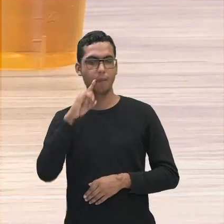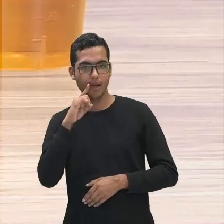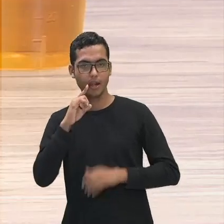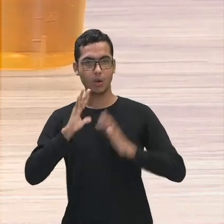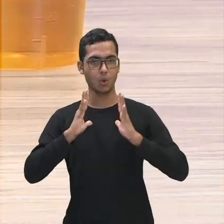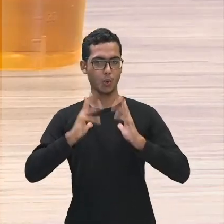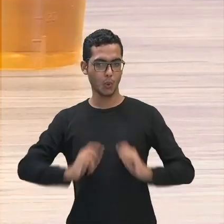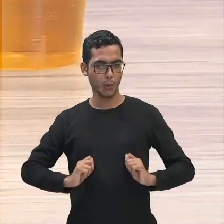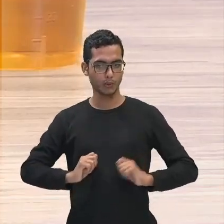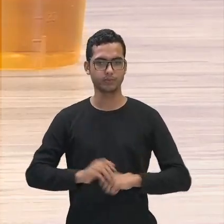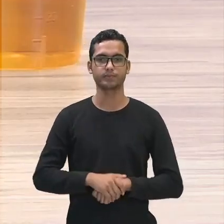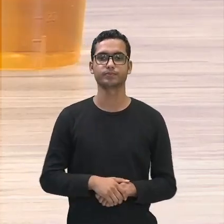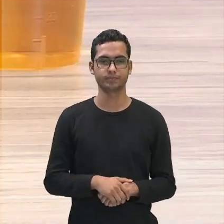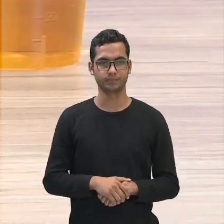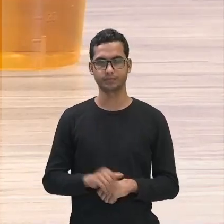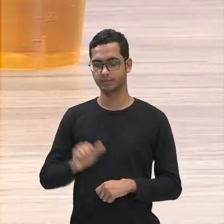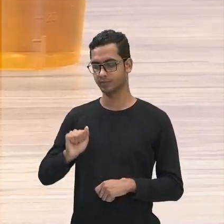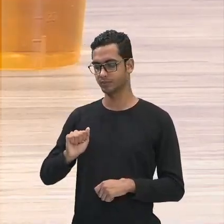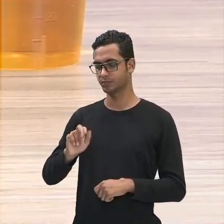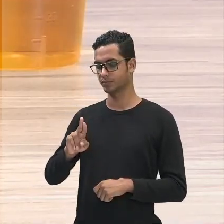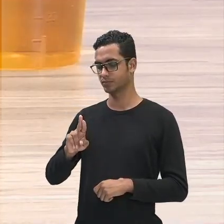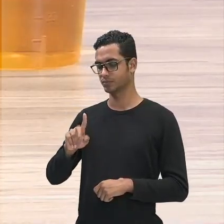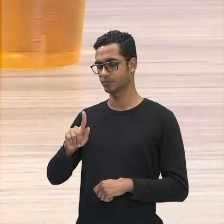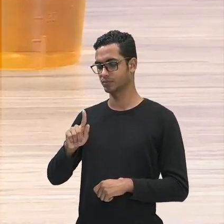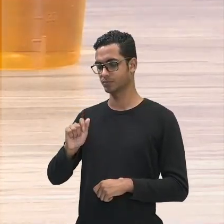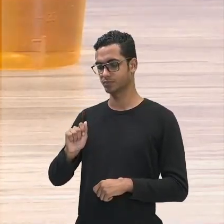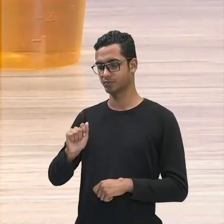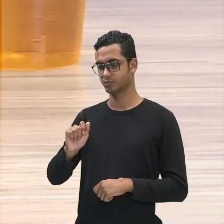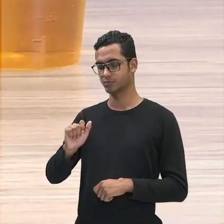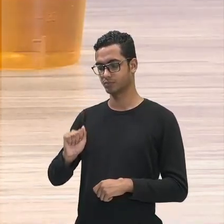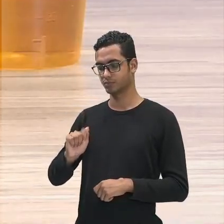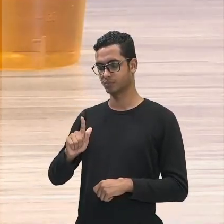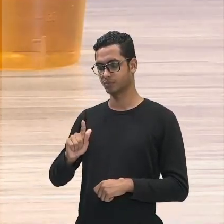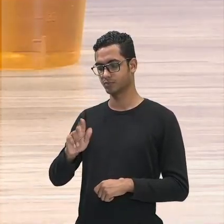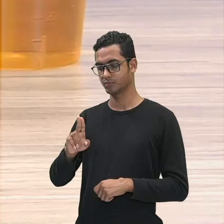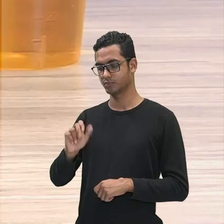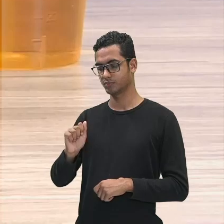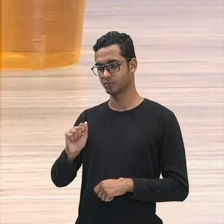E vou agitar, ó. Ok?